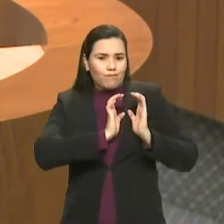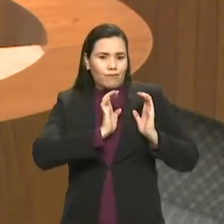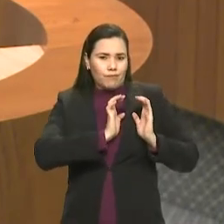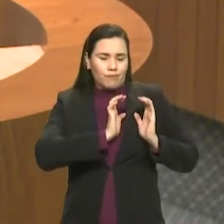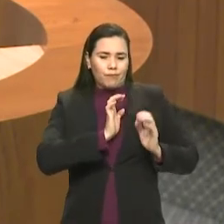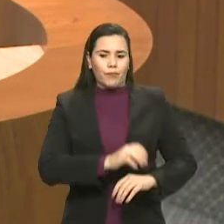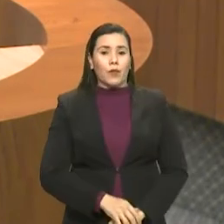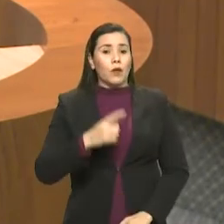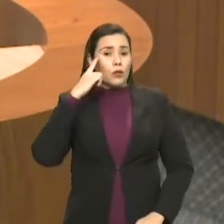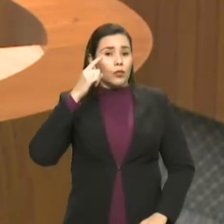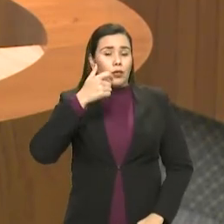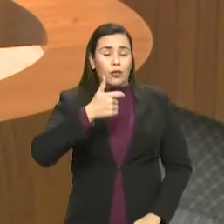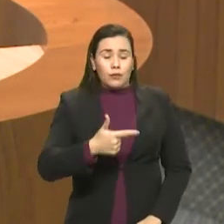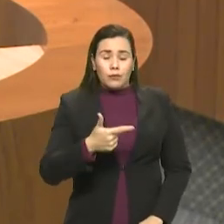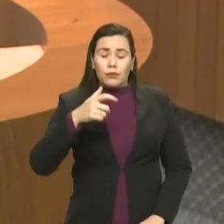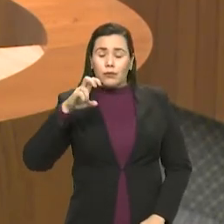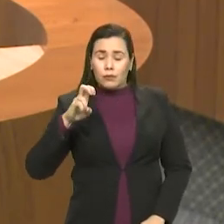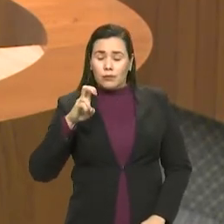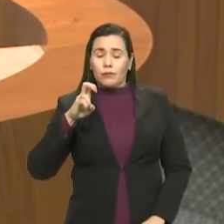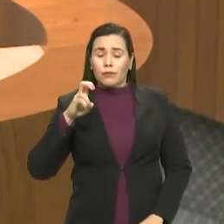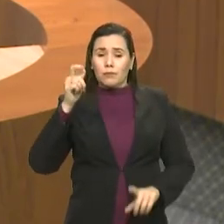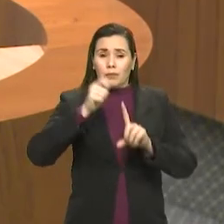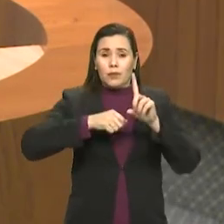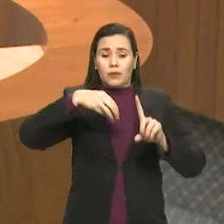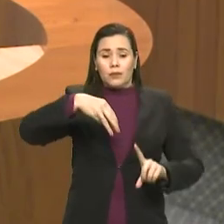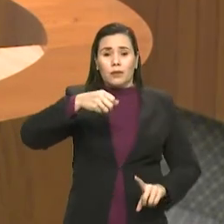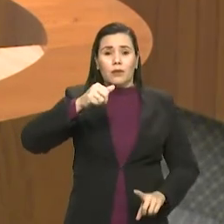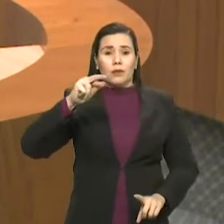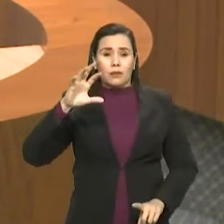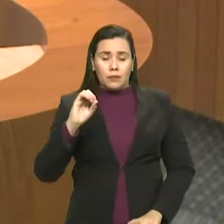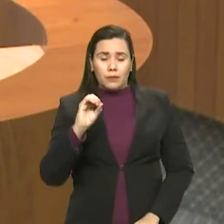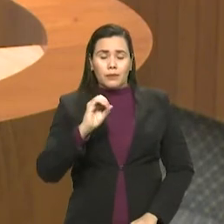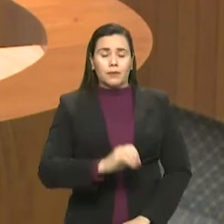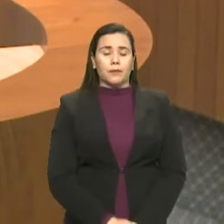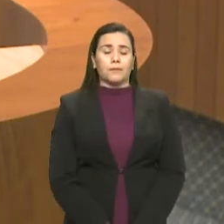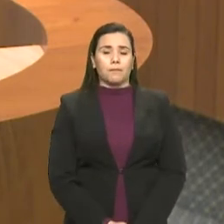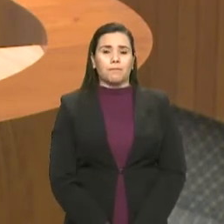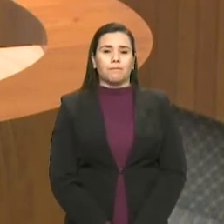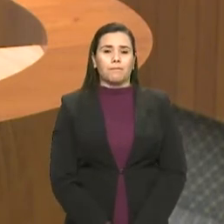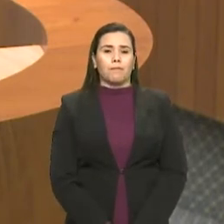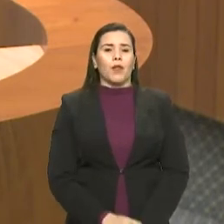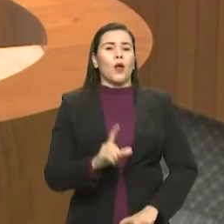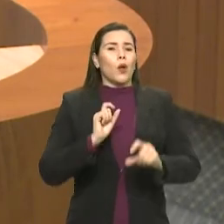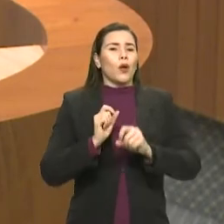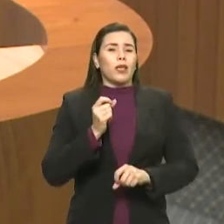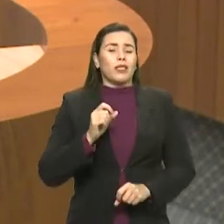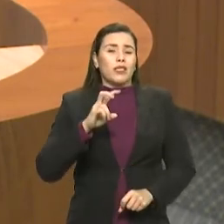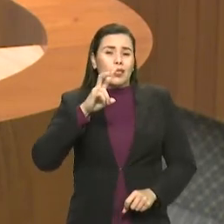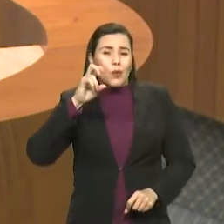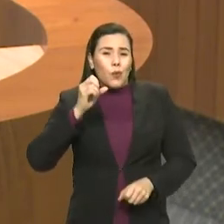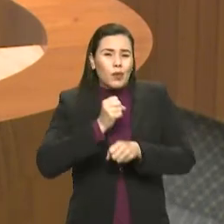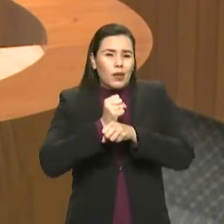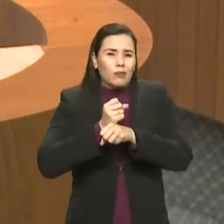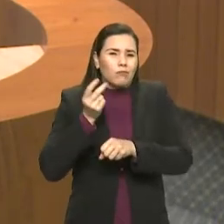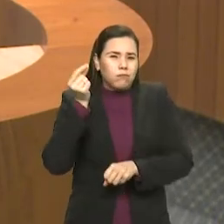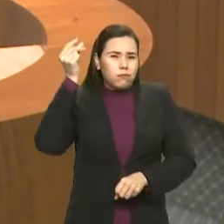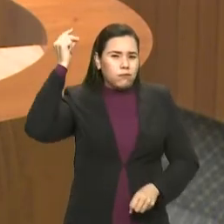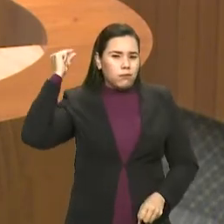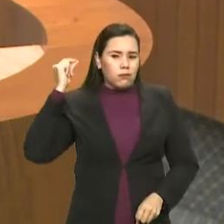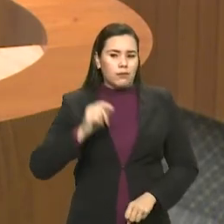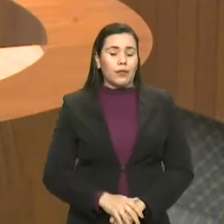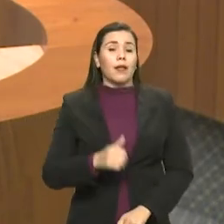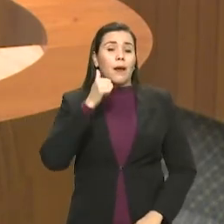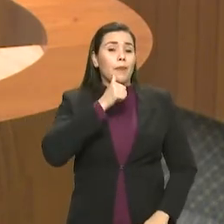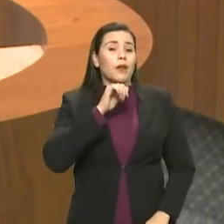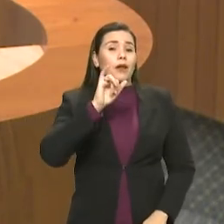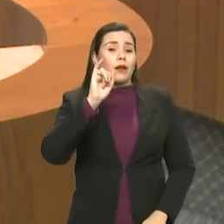que completou 50 anos, e que coincidentemente nesse dia, a dona Enei Santana, deputado